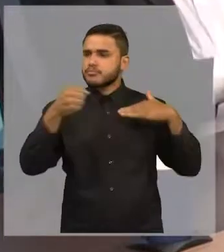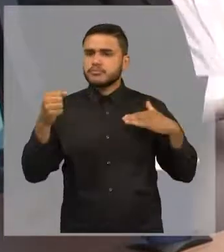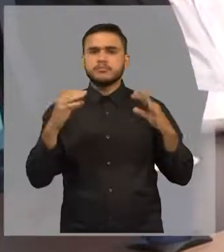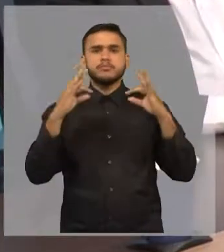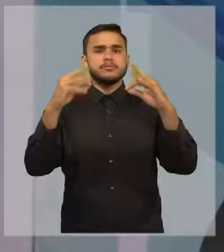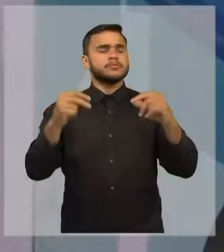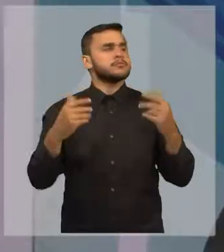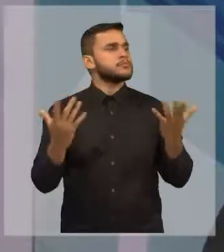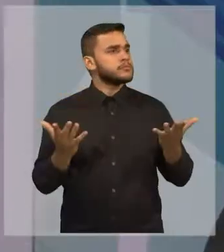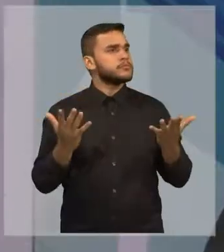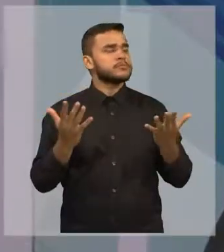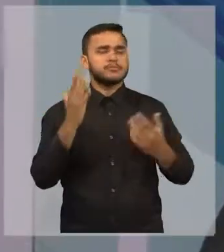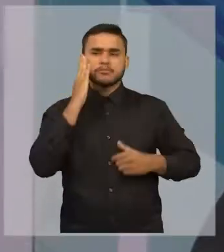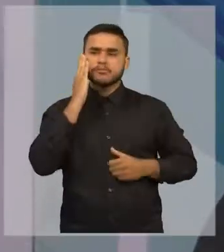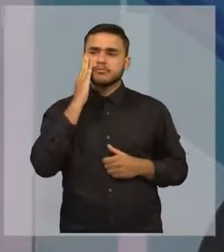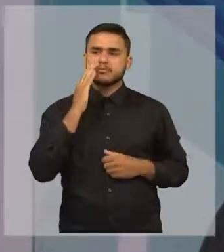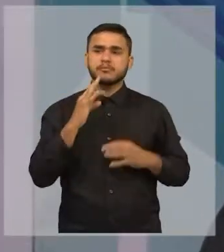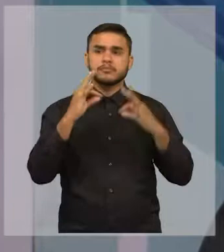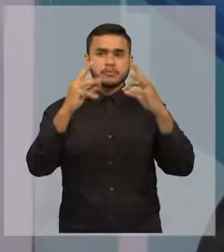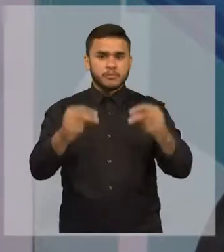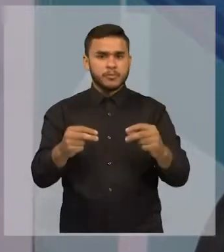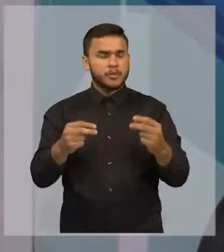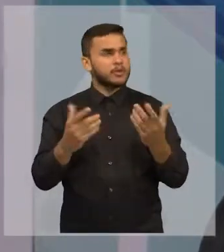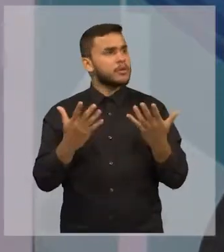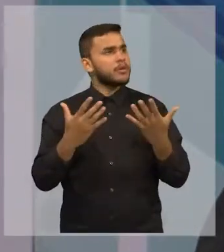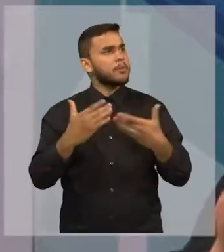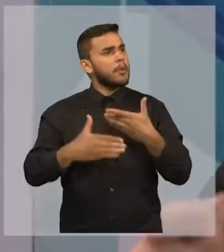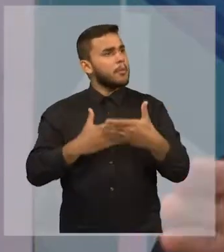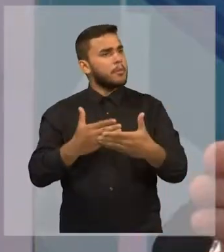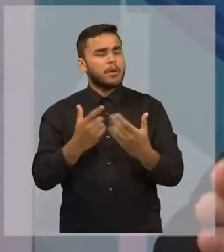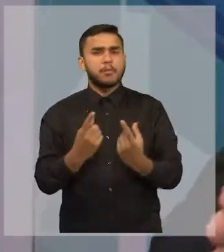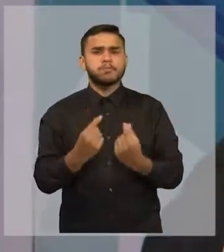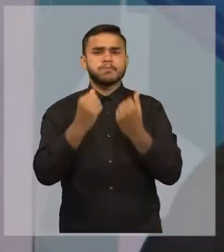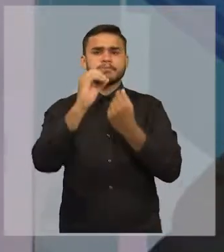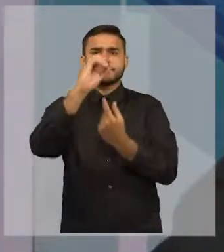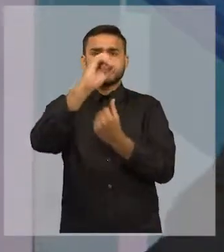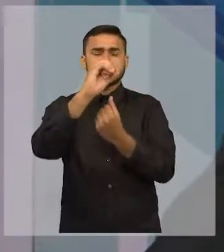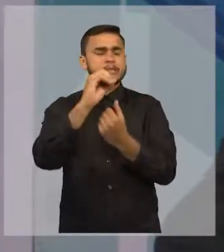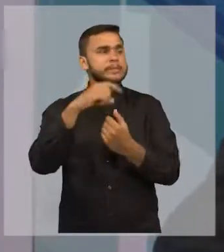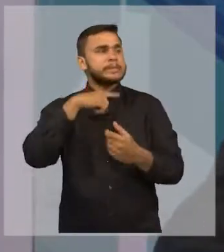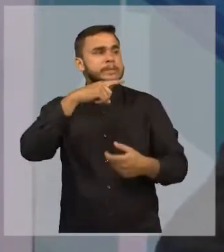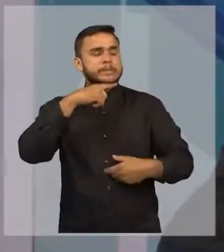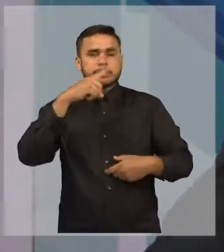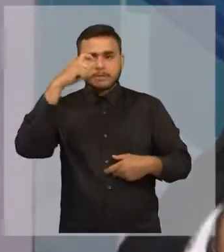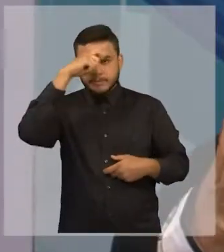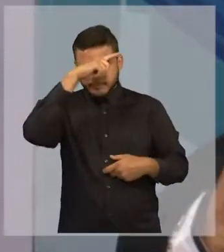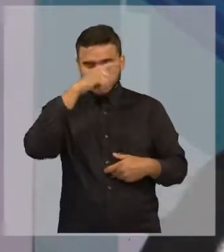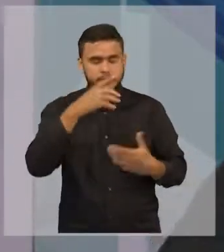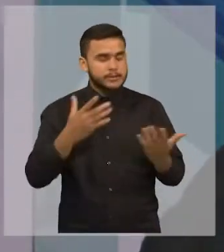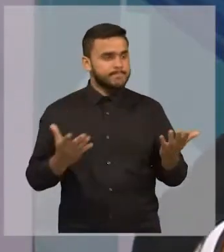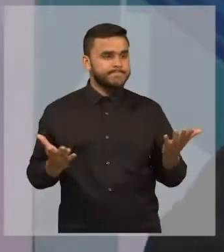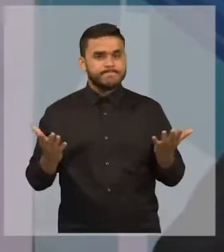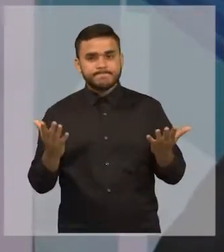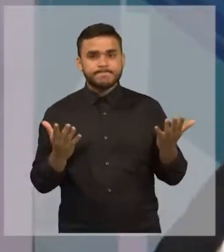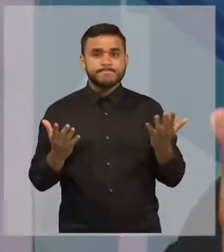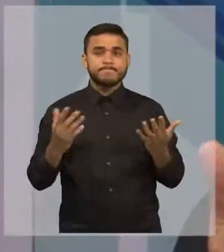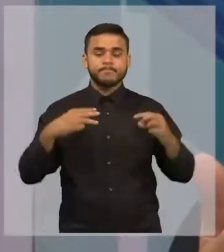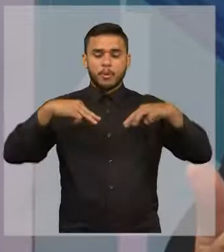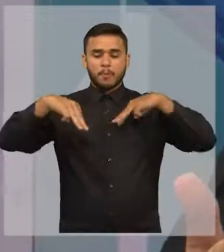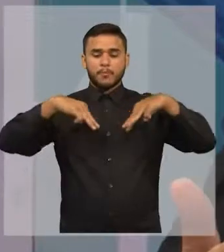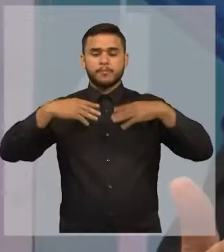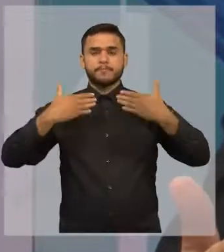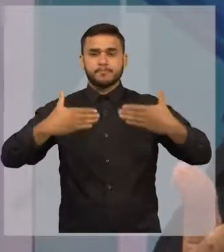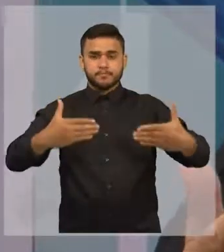ou o nome que se quiser dar a esse processo, já começou errado, a forma como o próprio